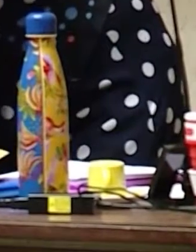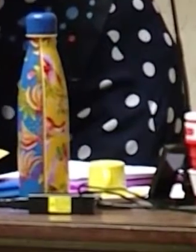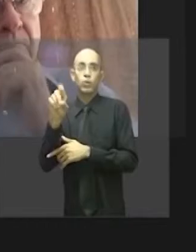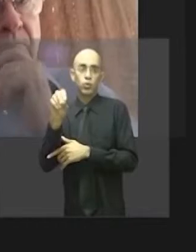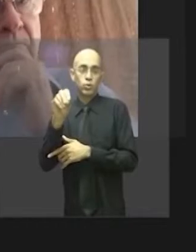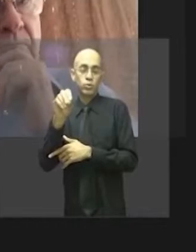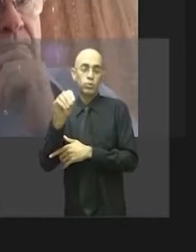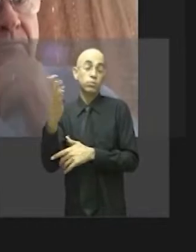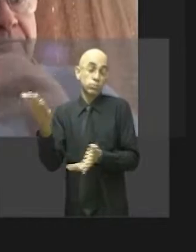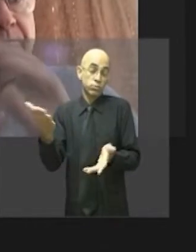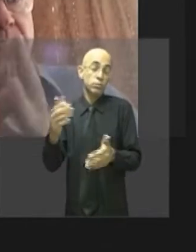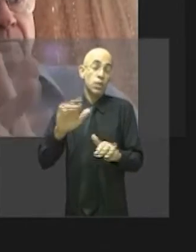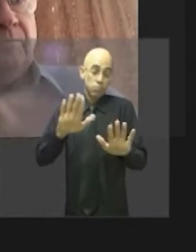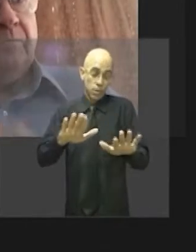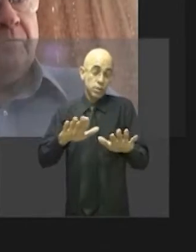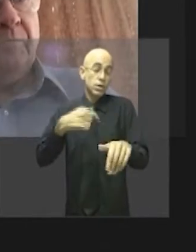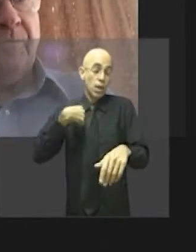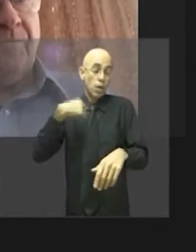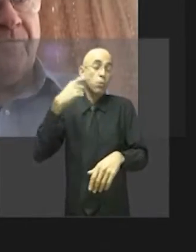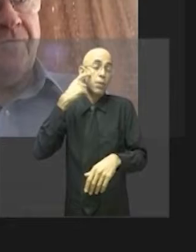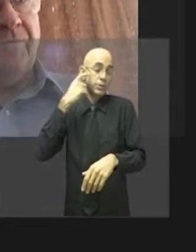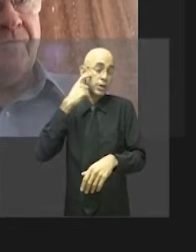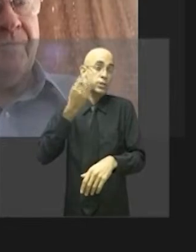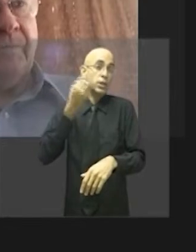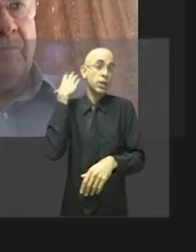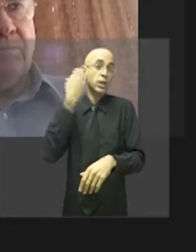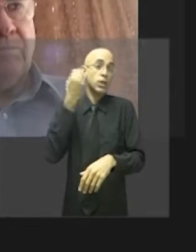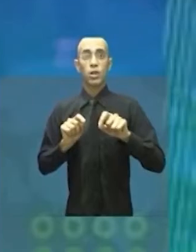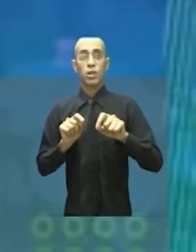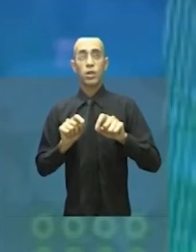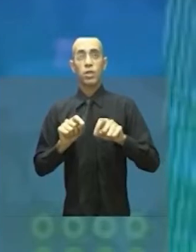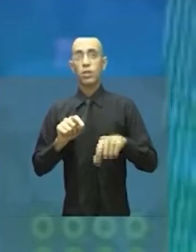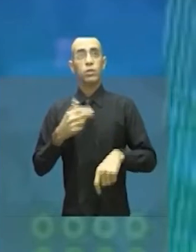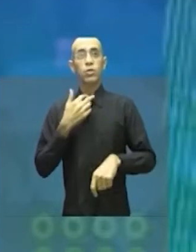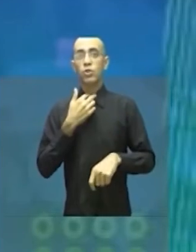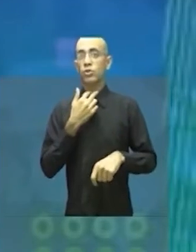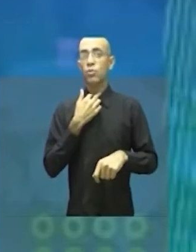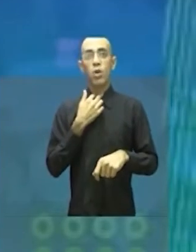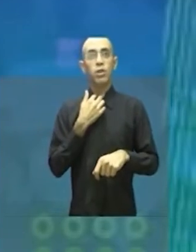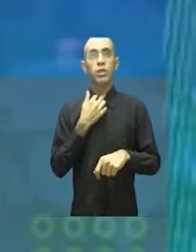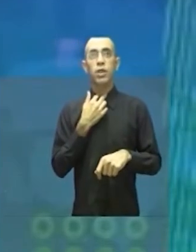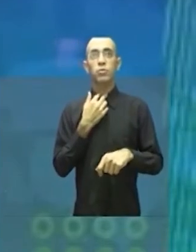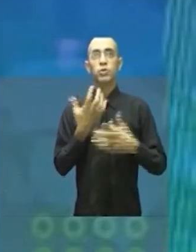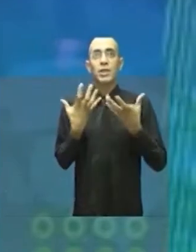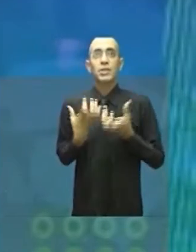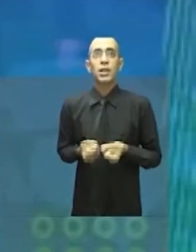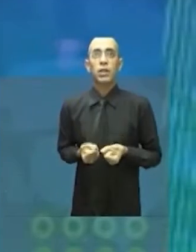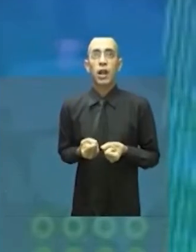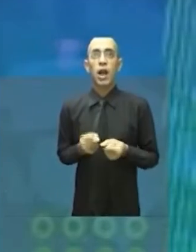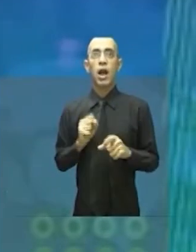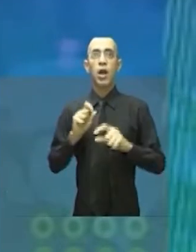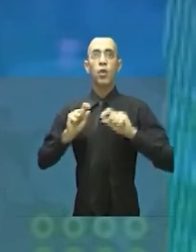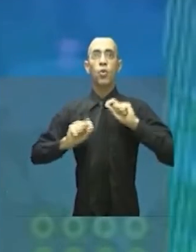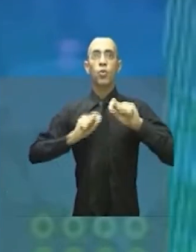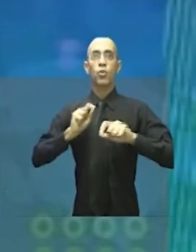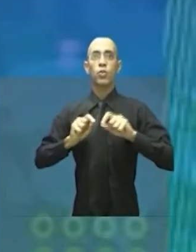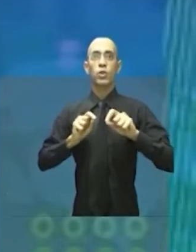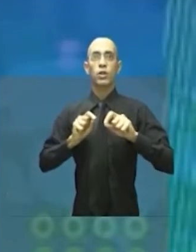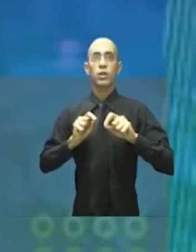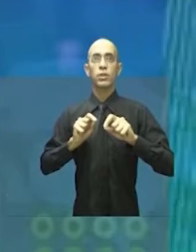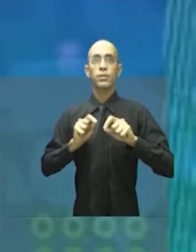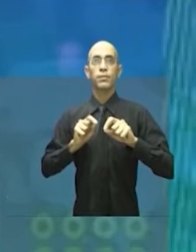Os parlamentares se manifestaram sobre o projeto e pediram coautoria. Nós não podemos aceitar de maneira nenhuma